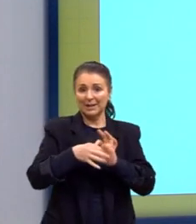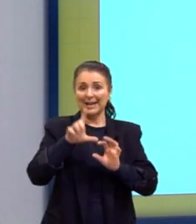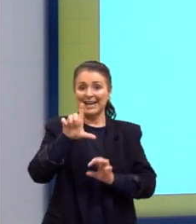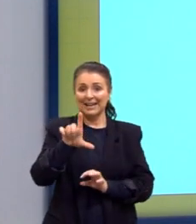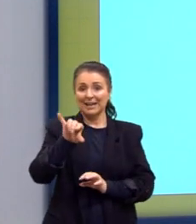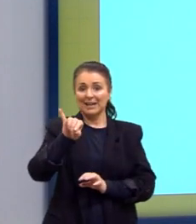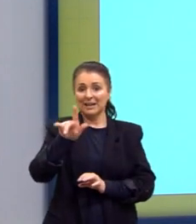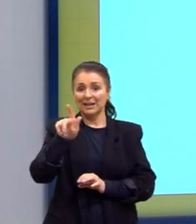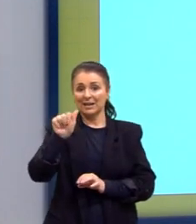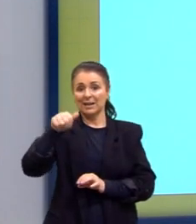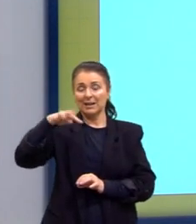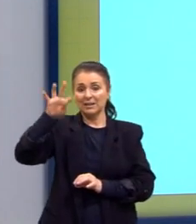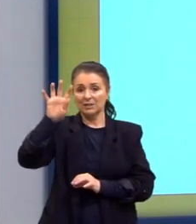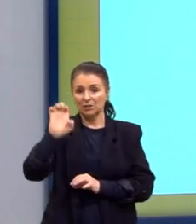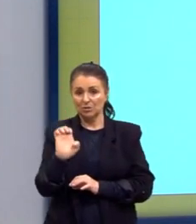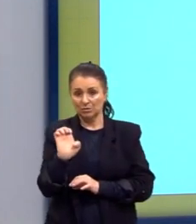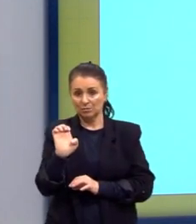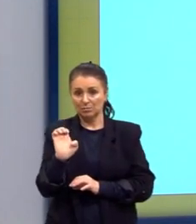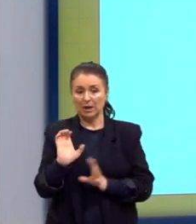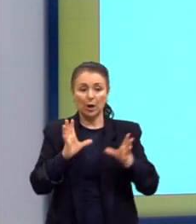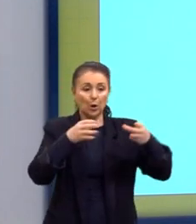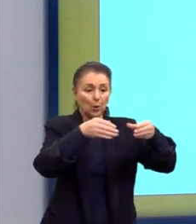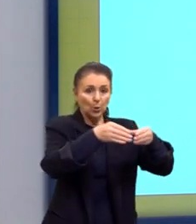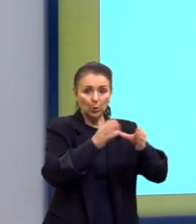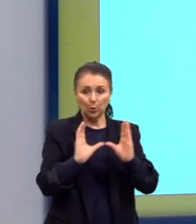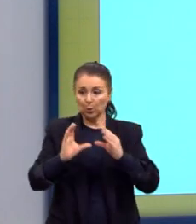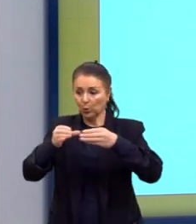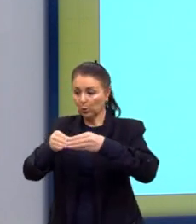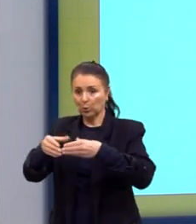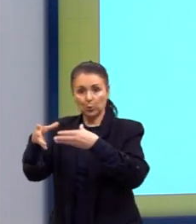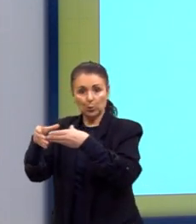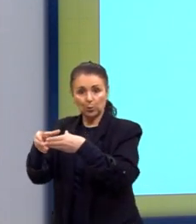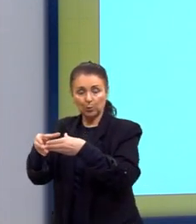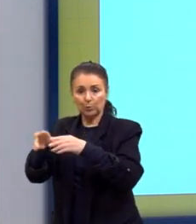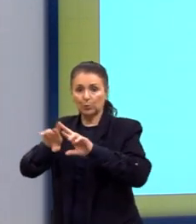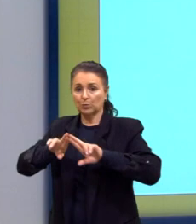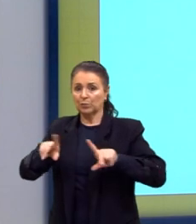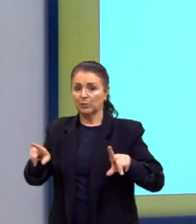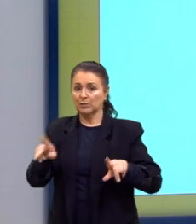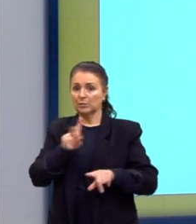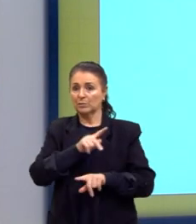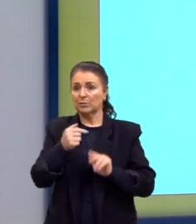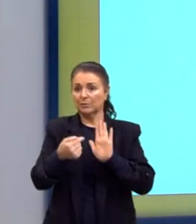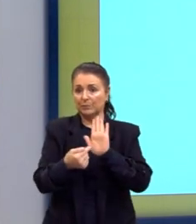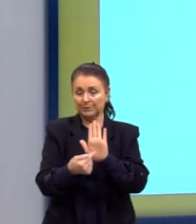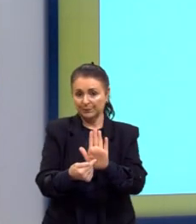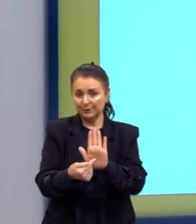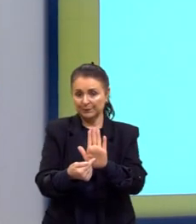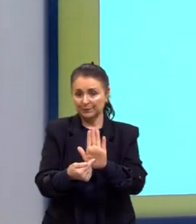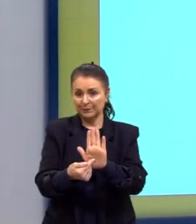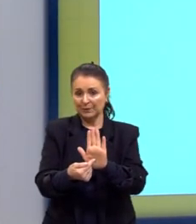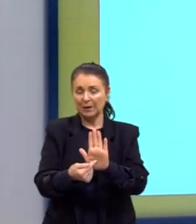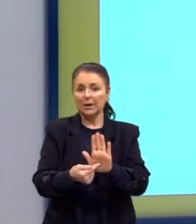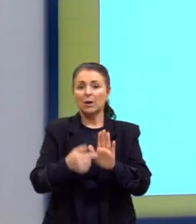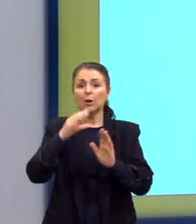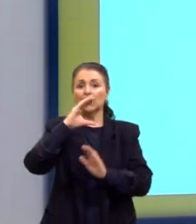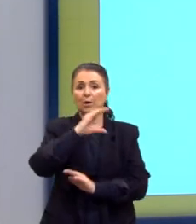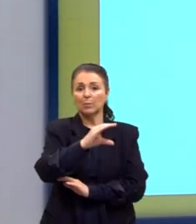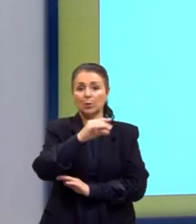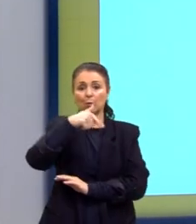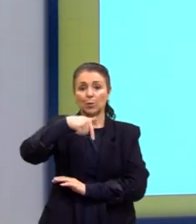quatro ligantes ele vai estar ligado a quatro grupos diferentes então aqui é o um exemplo de um carbono de rir ao